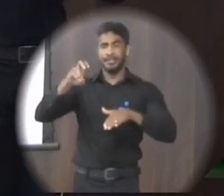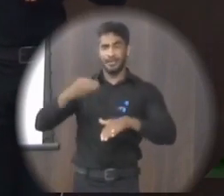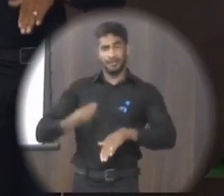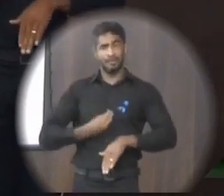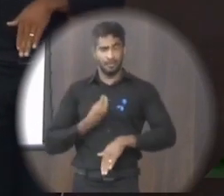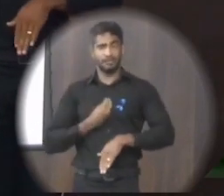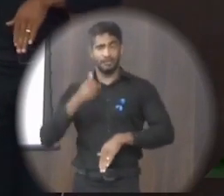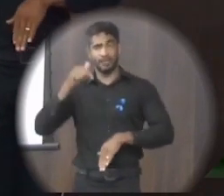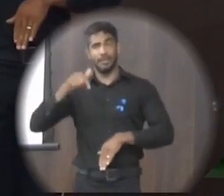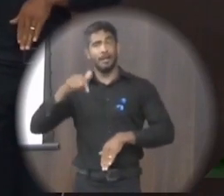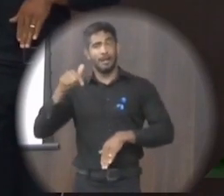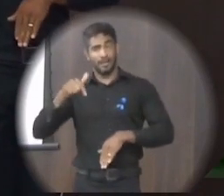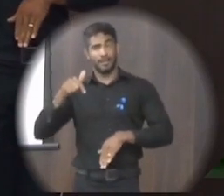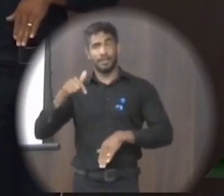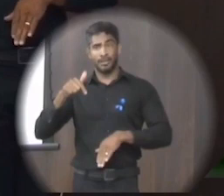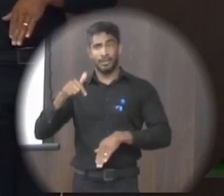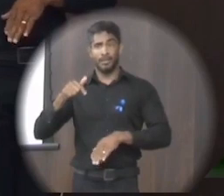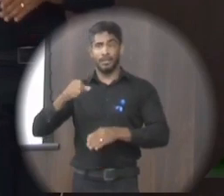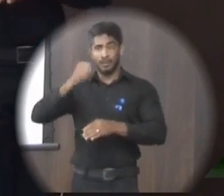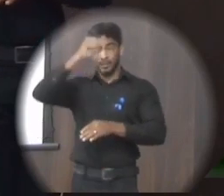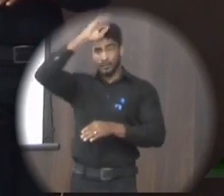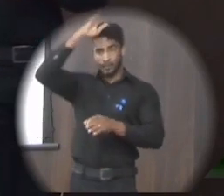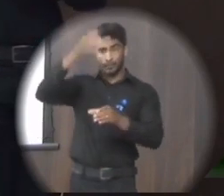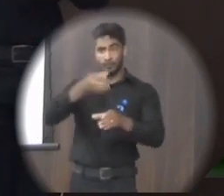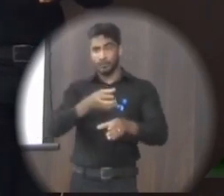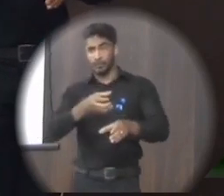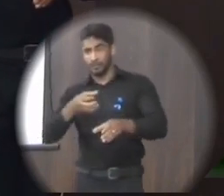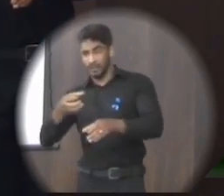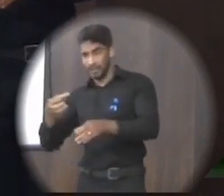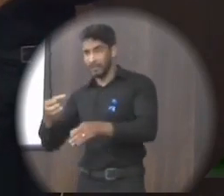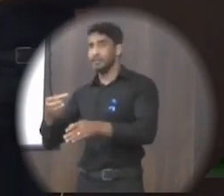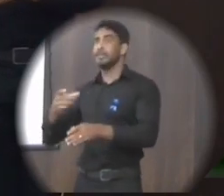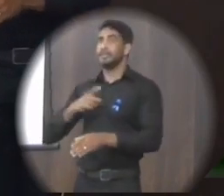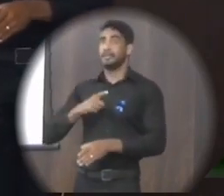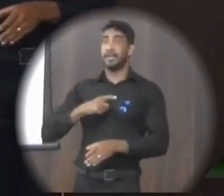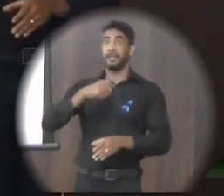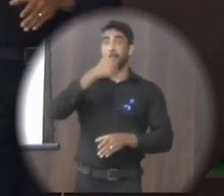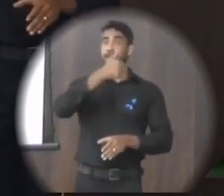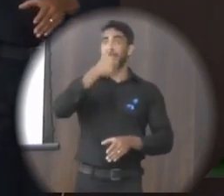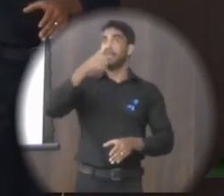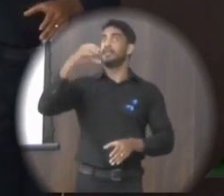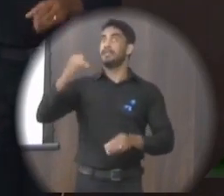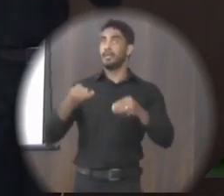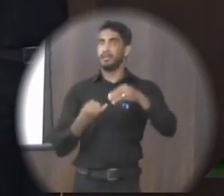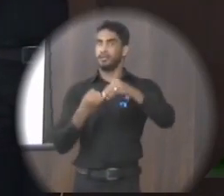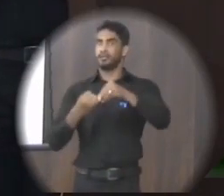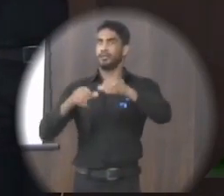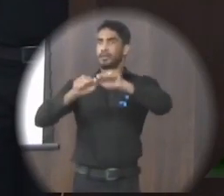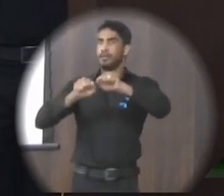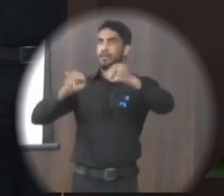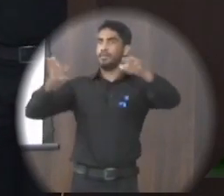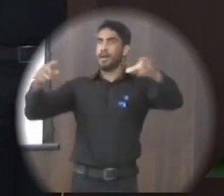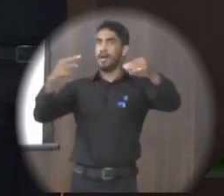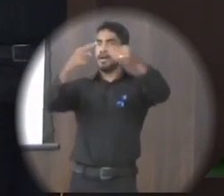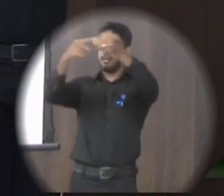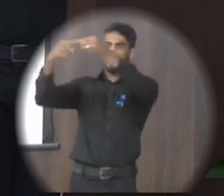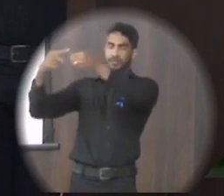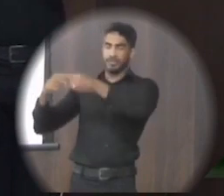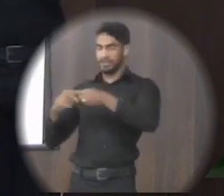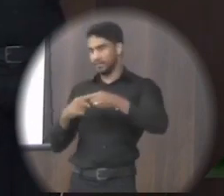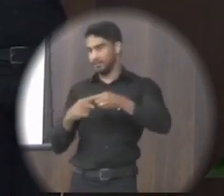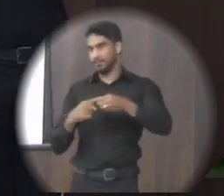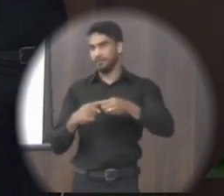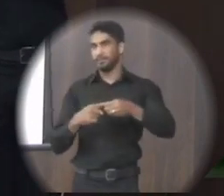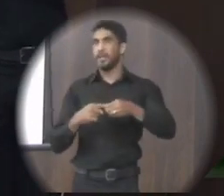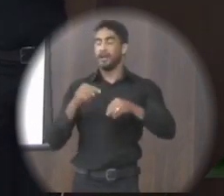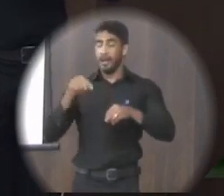né, claro que comparados com 110 que a nossa instituição tem, nós colocamos como uma criança, que